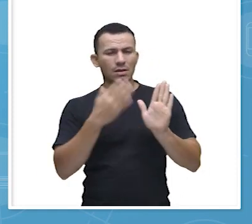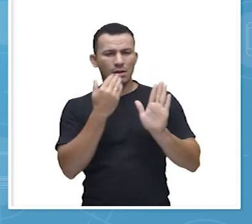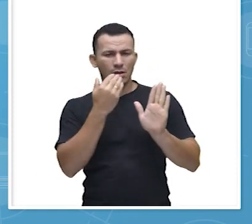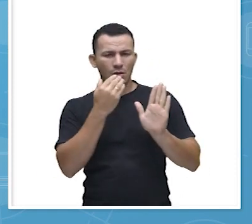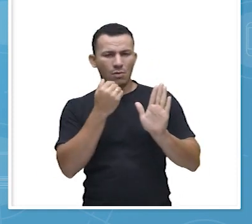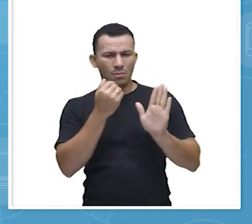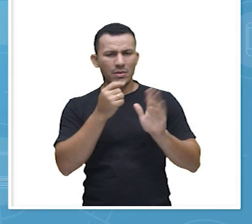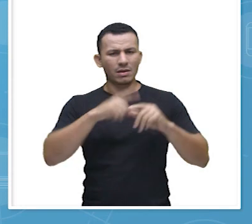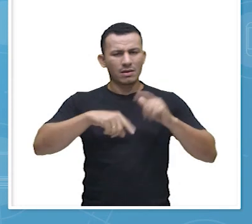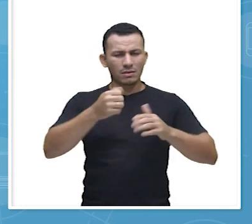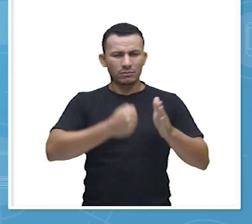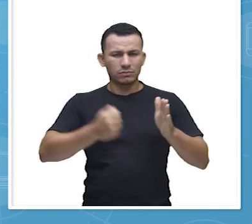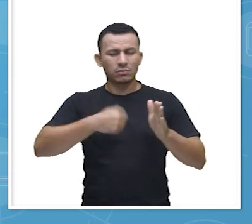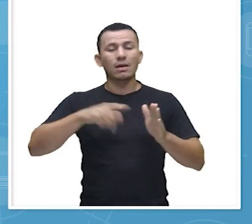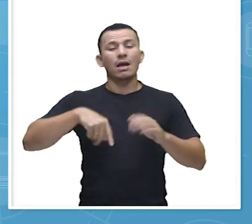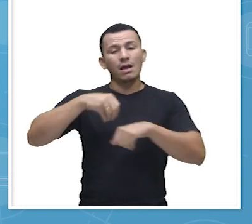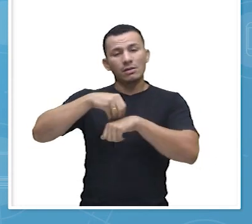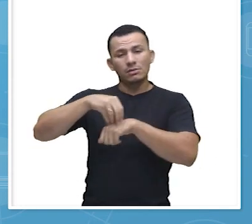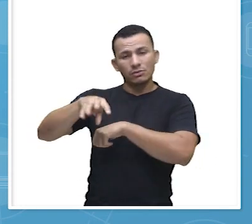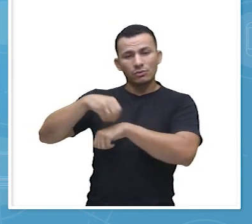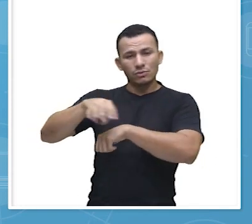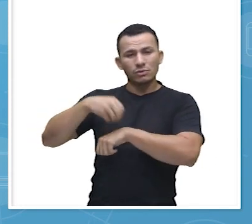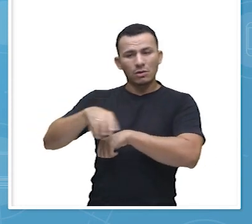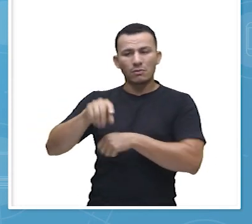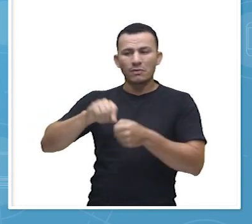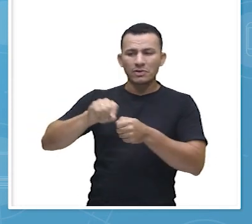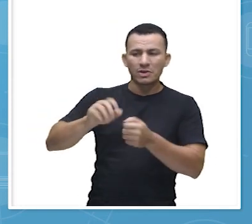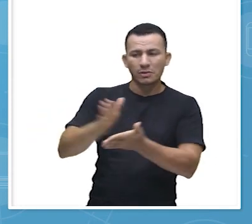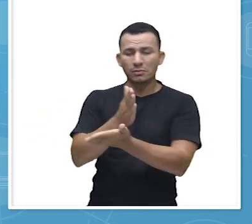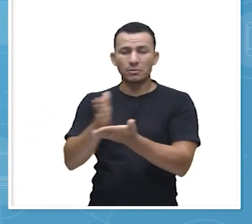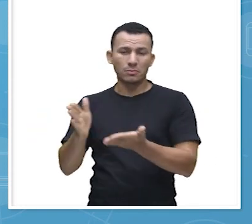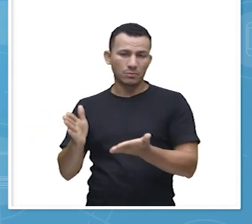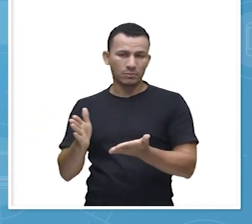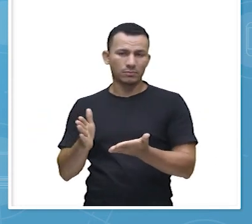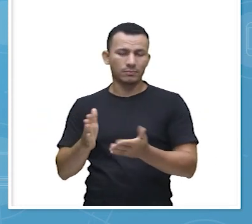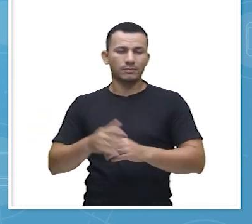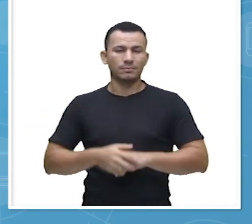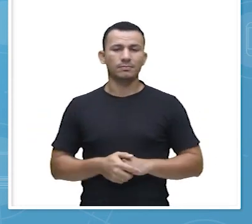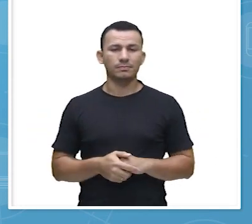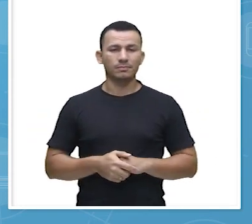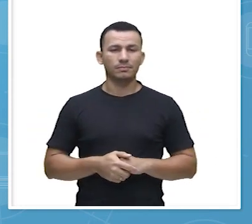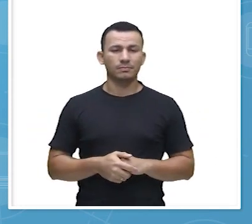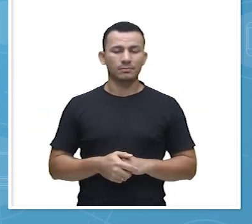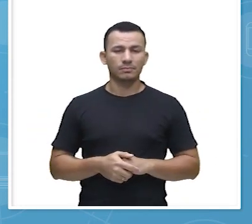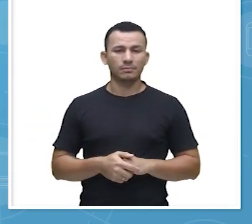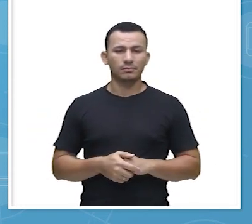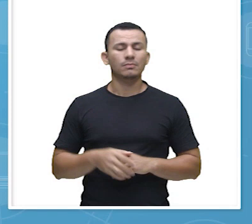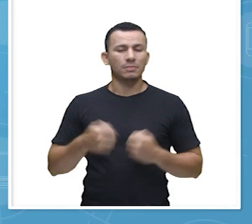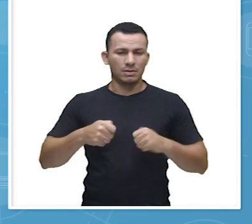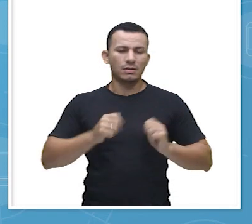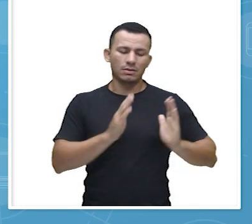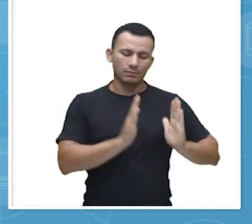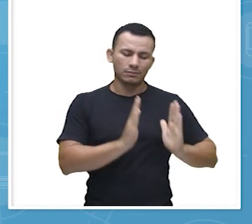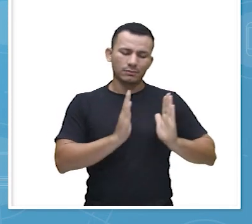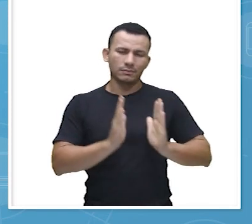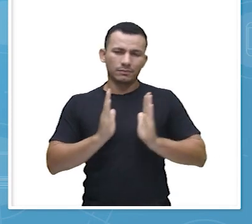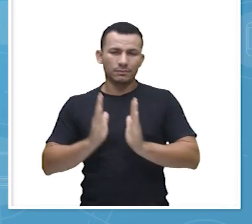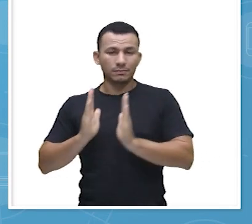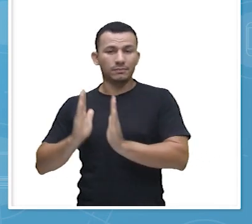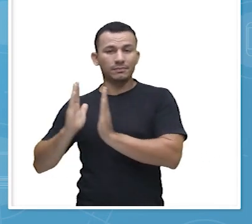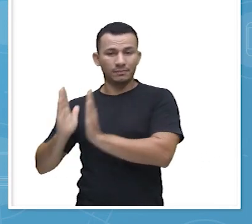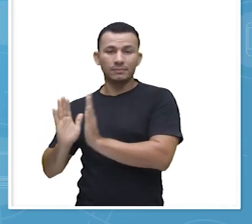que instruem as pessoas a fazerem algo. E não são as únicas, não é mesmo? Seguindo um passo a passo, uma ação após a